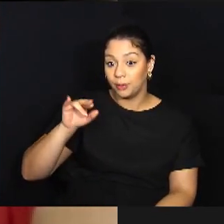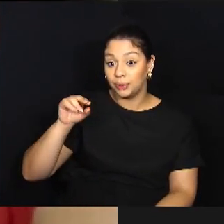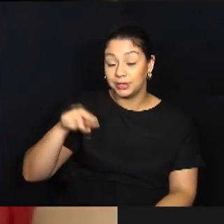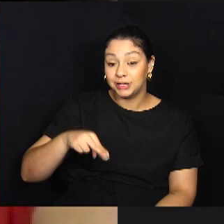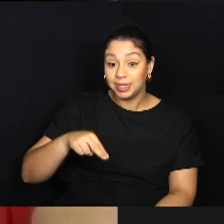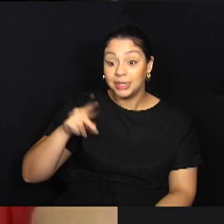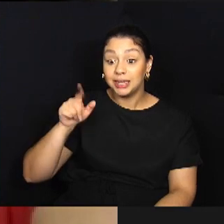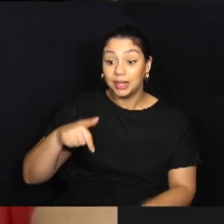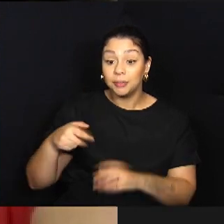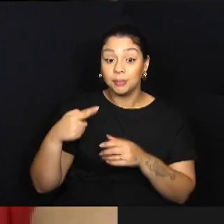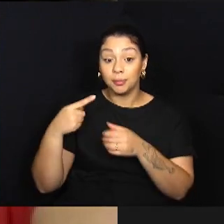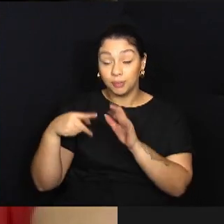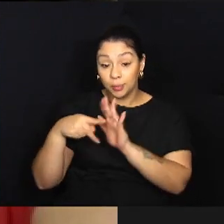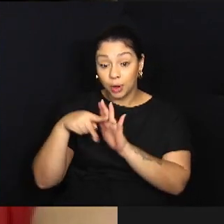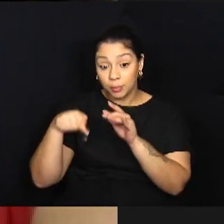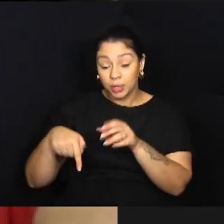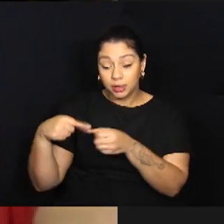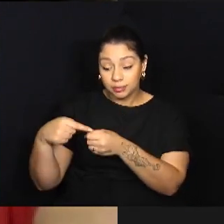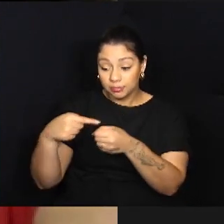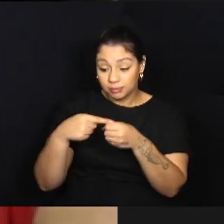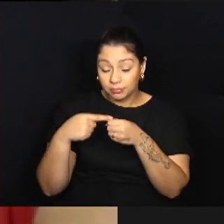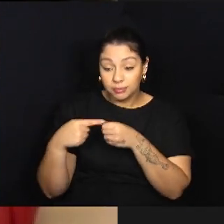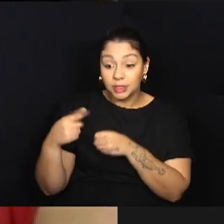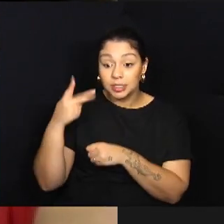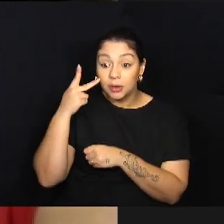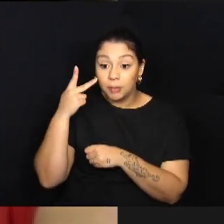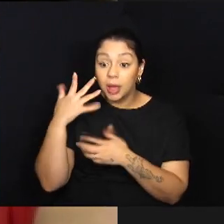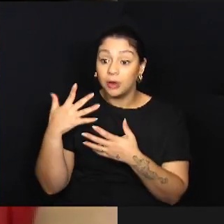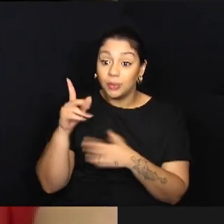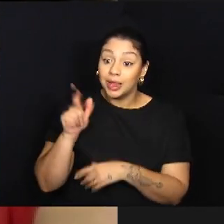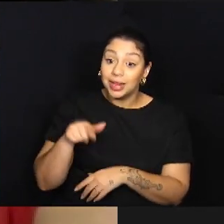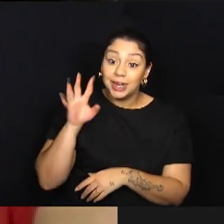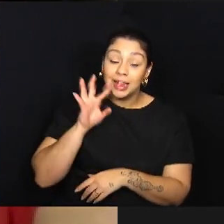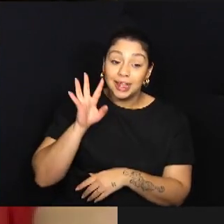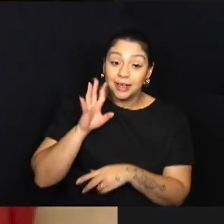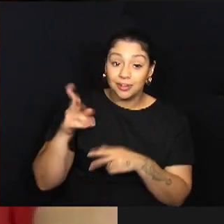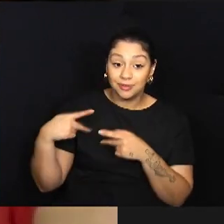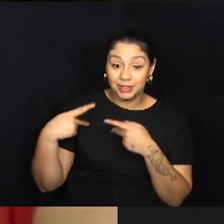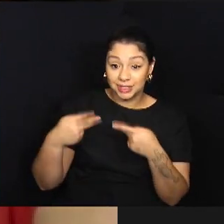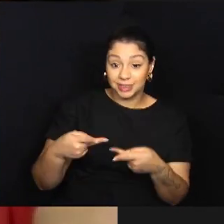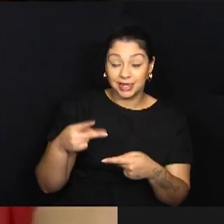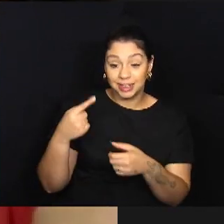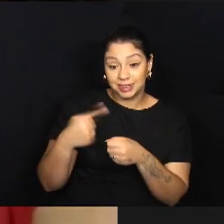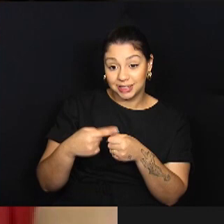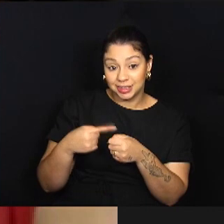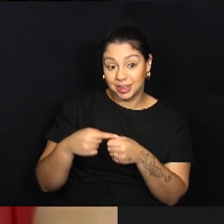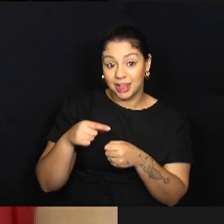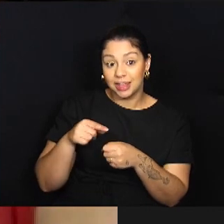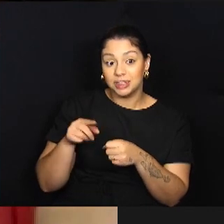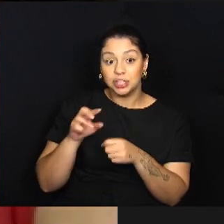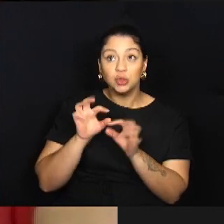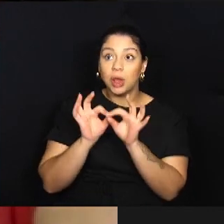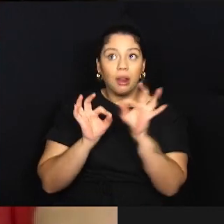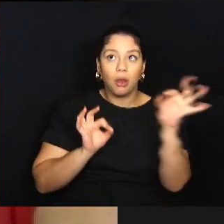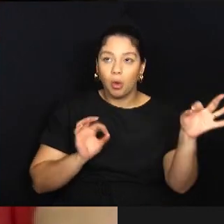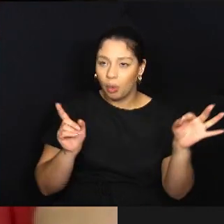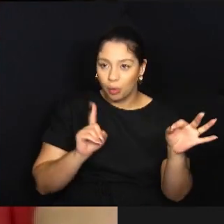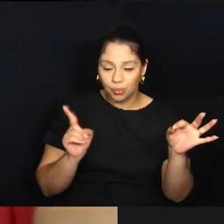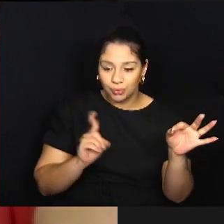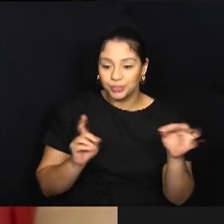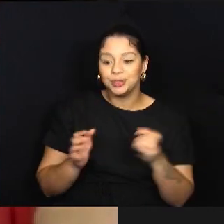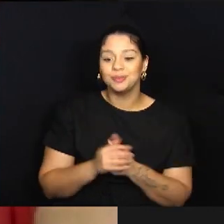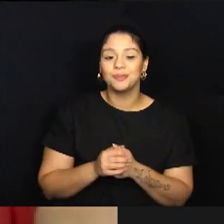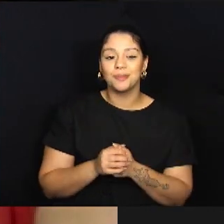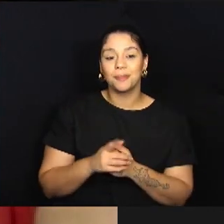fazer algo sobre ele também, né? Visitar a cidade onde ele nasceu, esqueci o nome da cidade, mas não é longe daqui. A